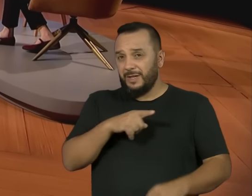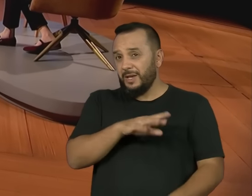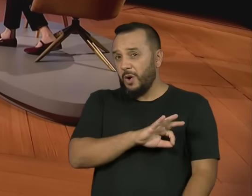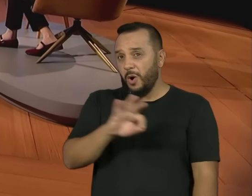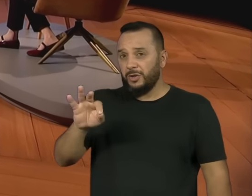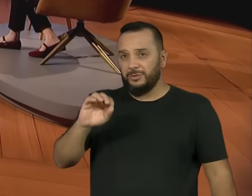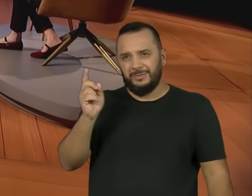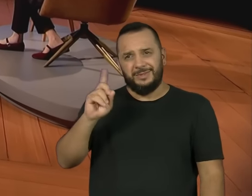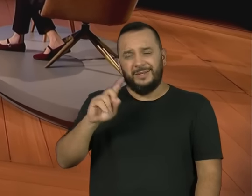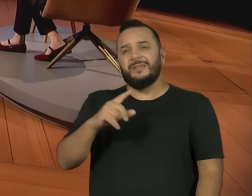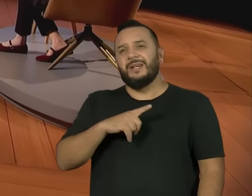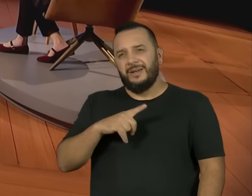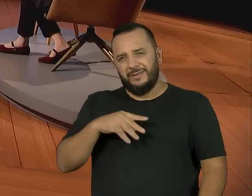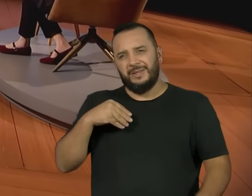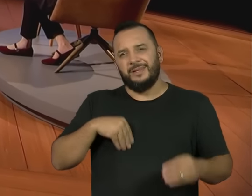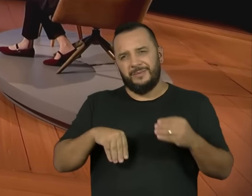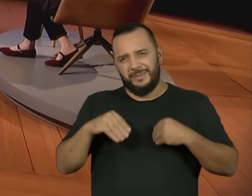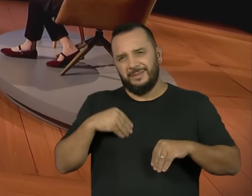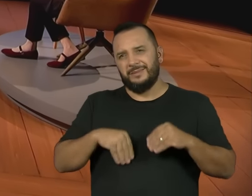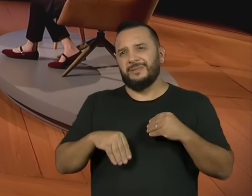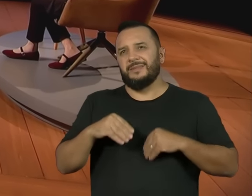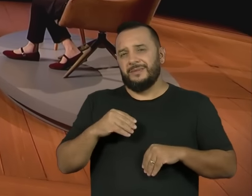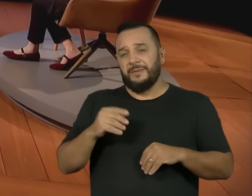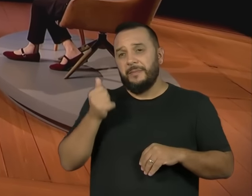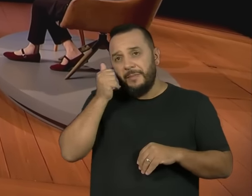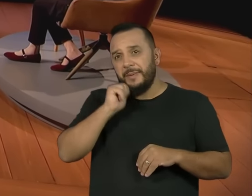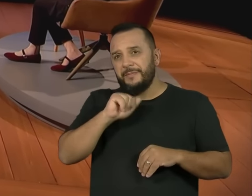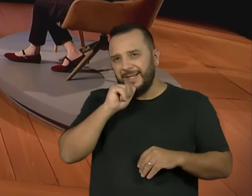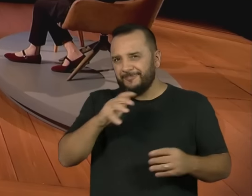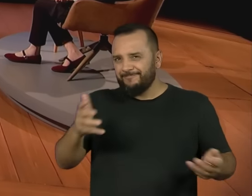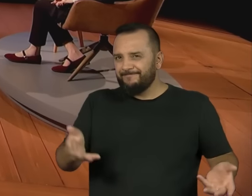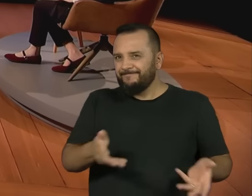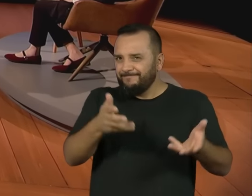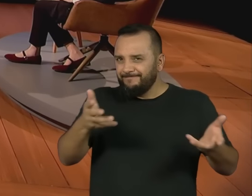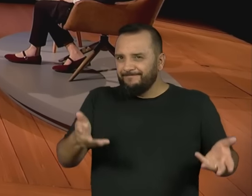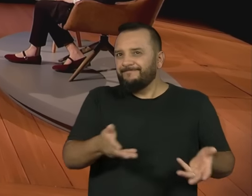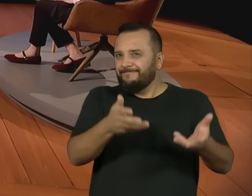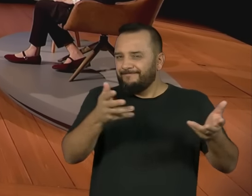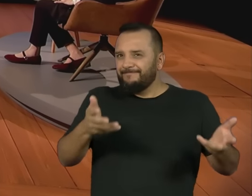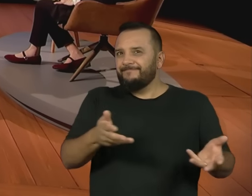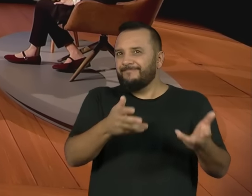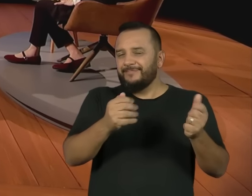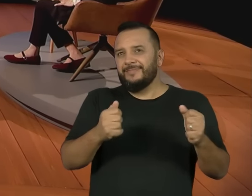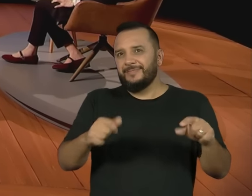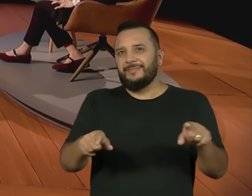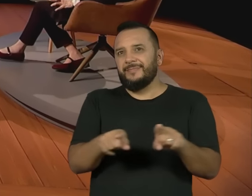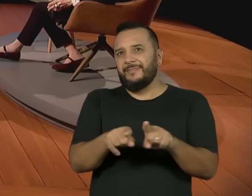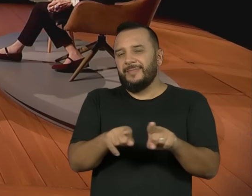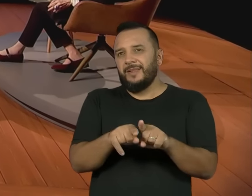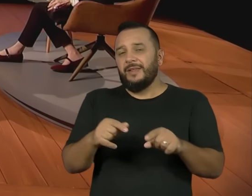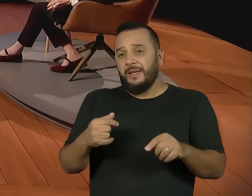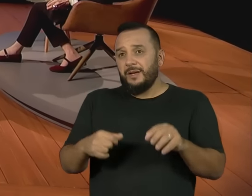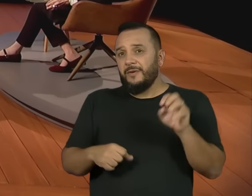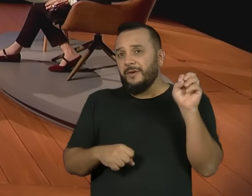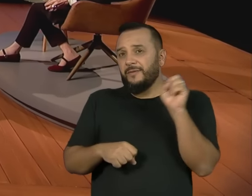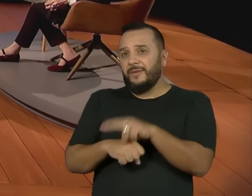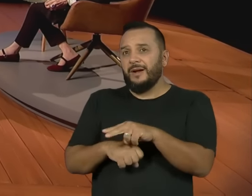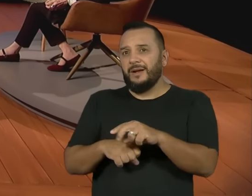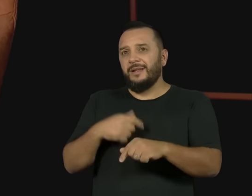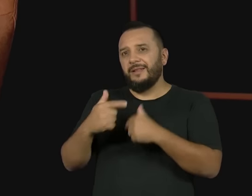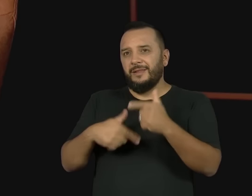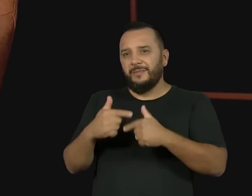tinha conseguido. Então, fazer todo esse papel, encontrar justamente o emprego que ela encontrou em São